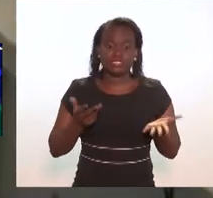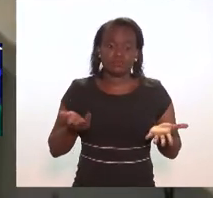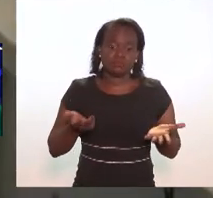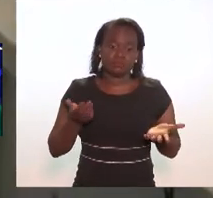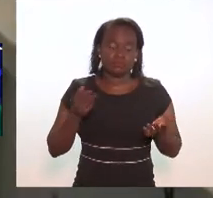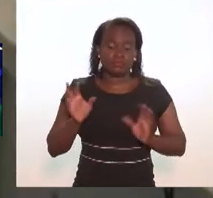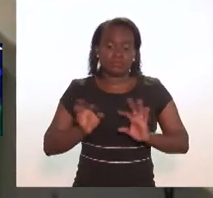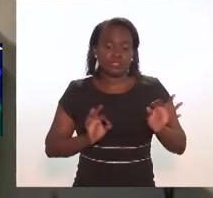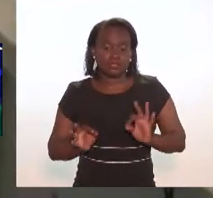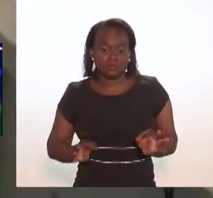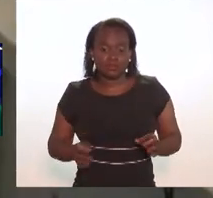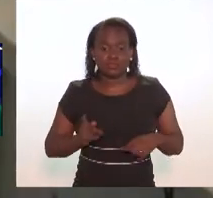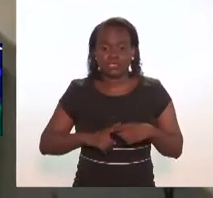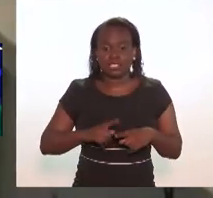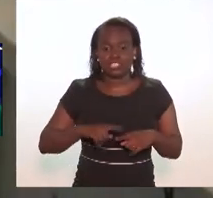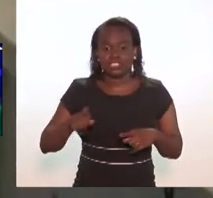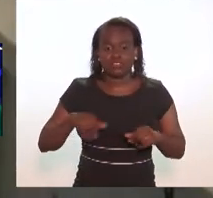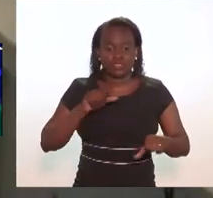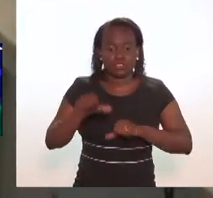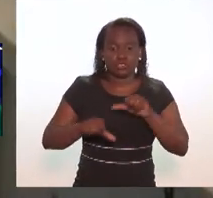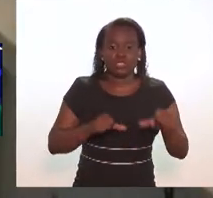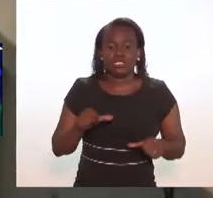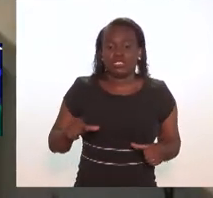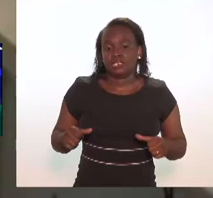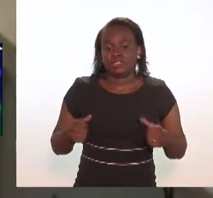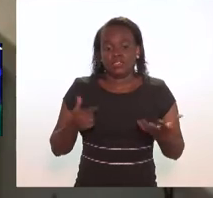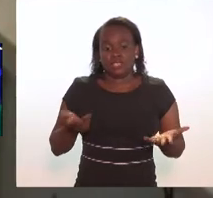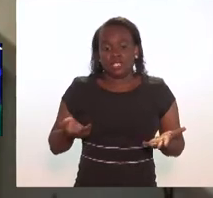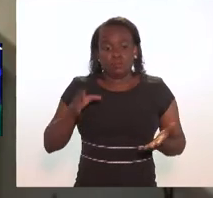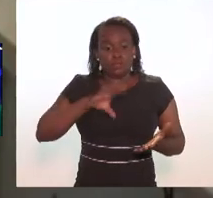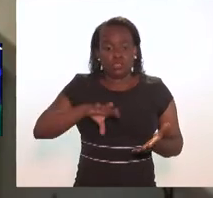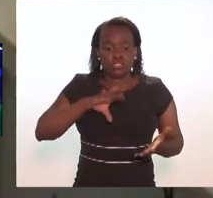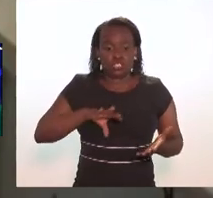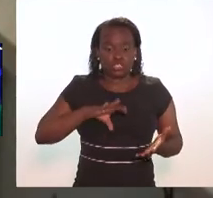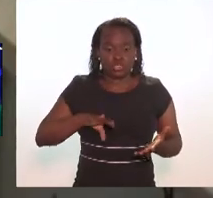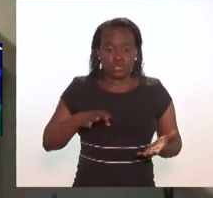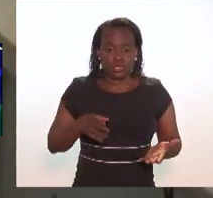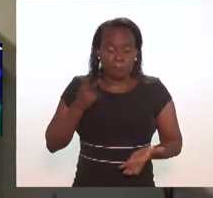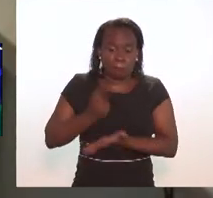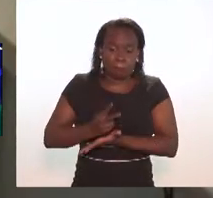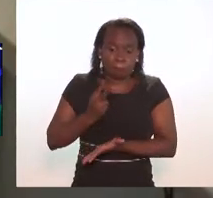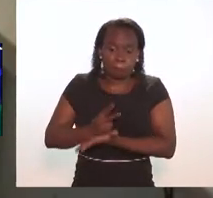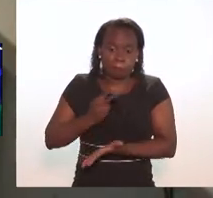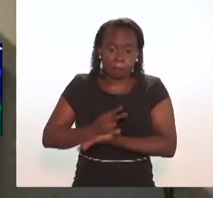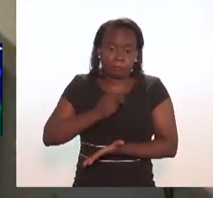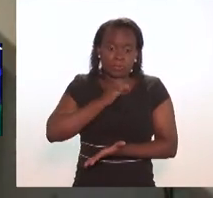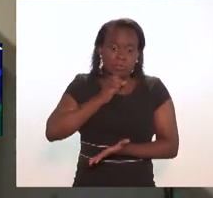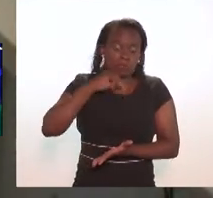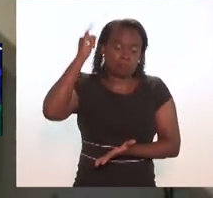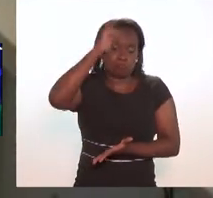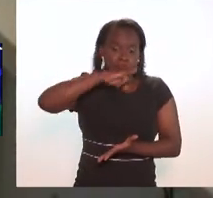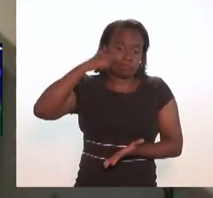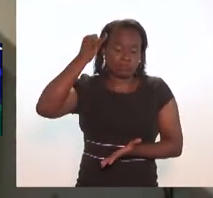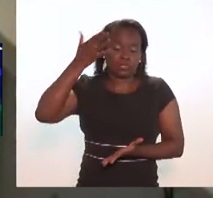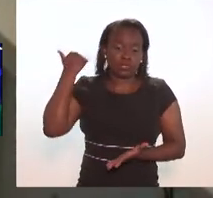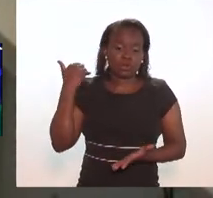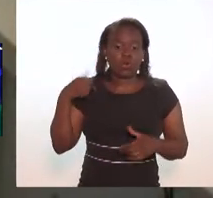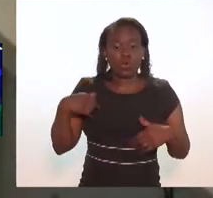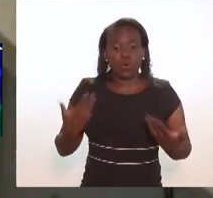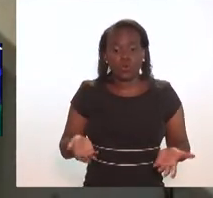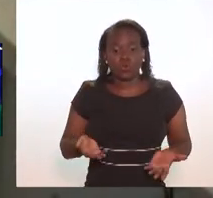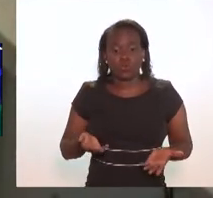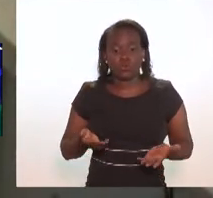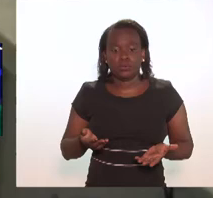terraplanista. Senão, vamos voltar e ficar no português castiço ou até mesmo no